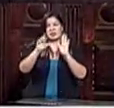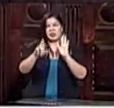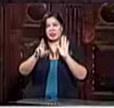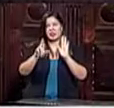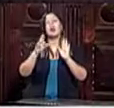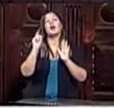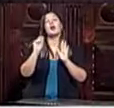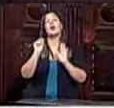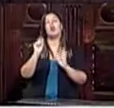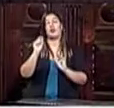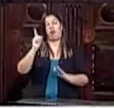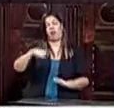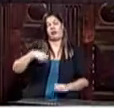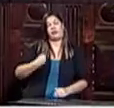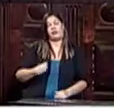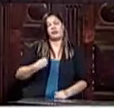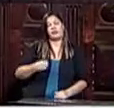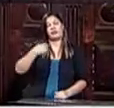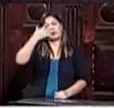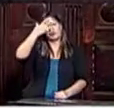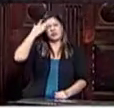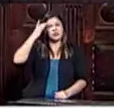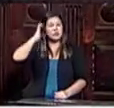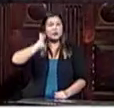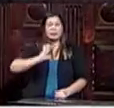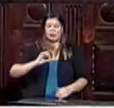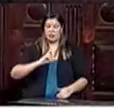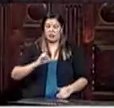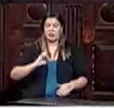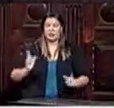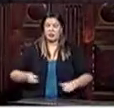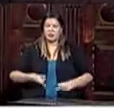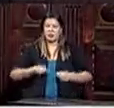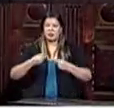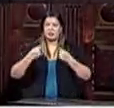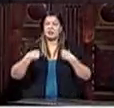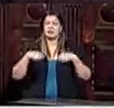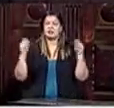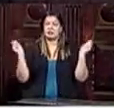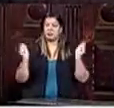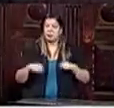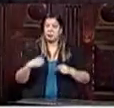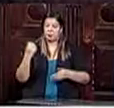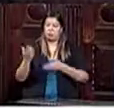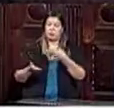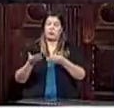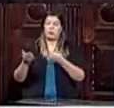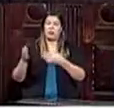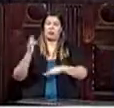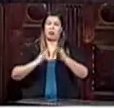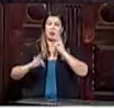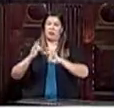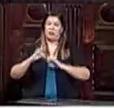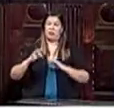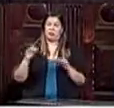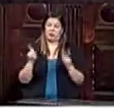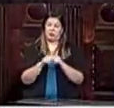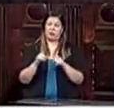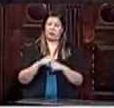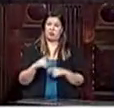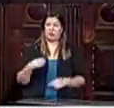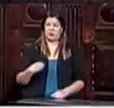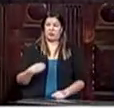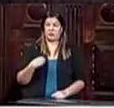das pessoas com o problema do câncer realmente sejam tratadas e que possam fazer o